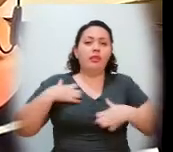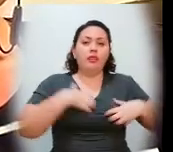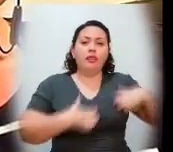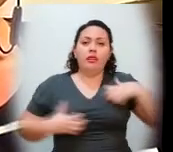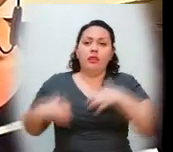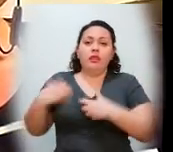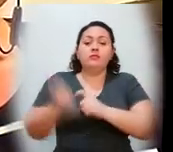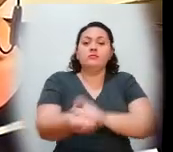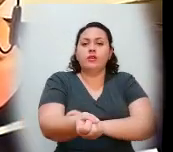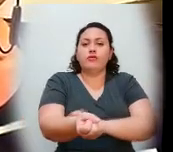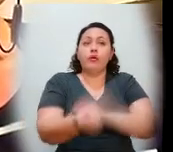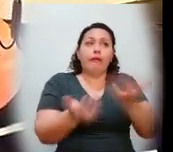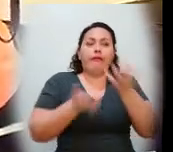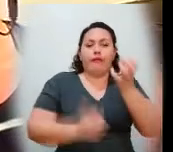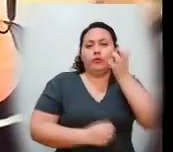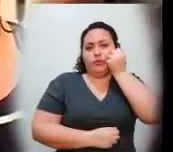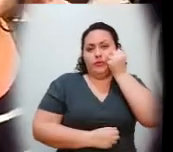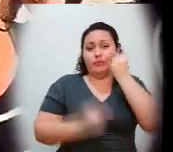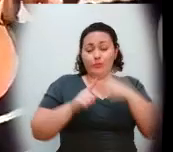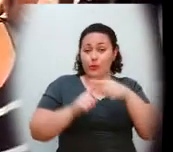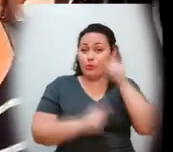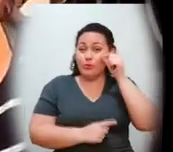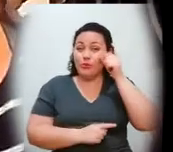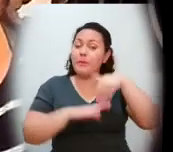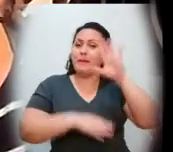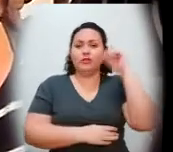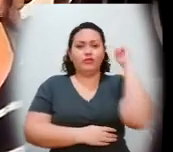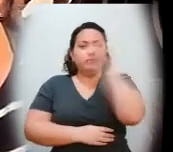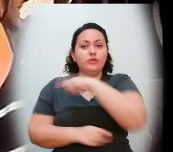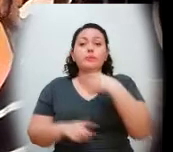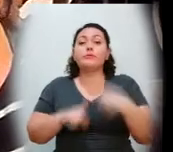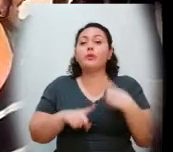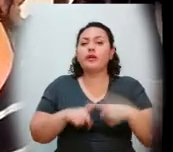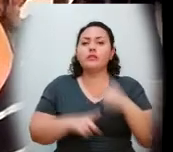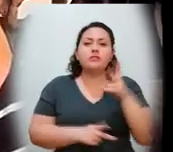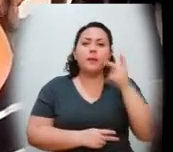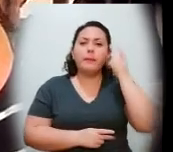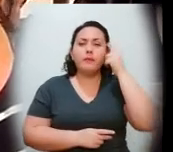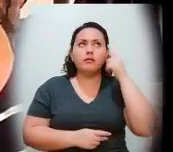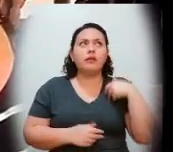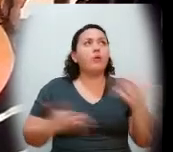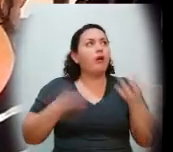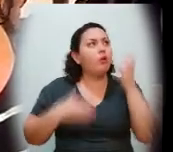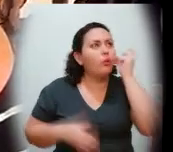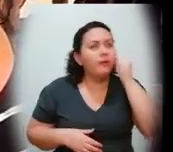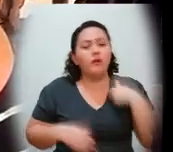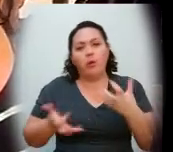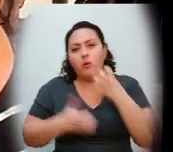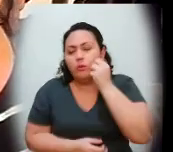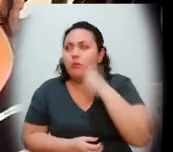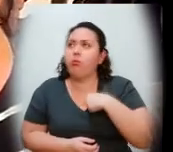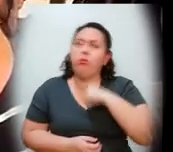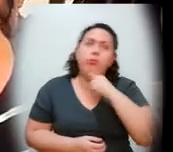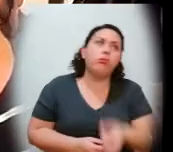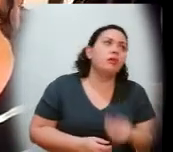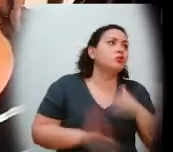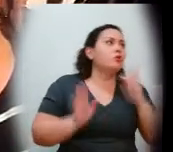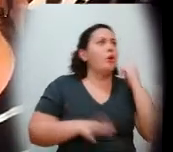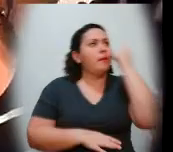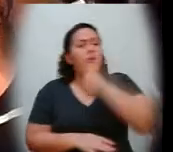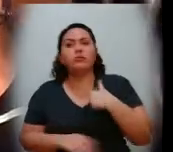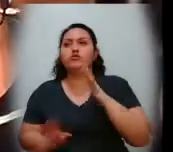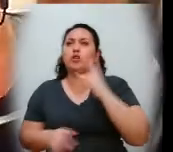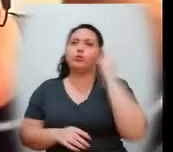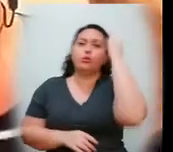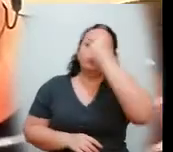sono acaba fica mais difícil porque começa a vir quando é que eu vou dormir, eu não consigo dormir, já passou 1 hora, já